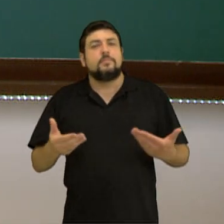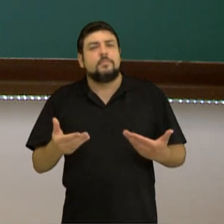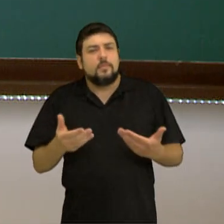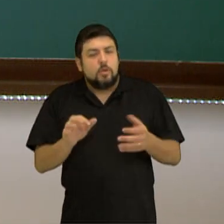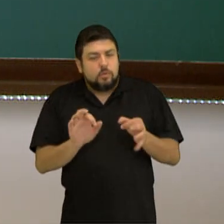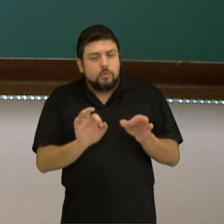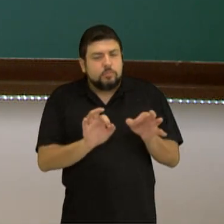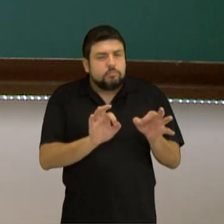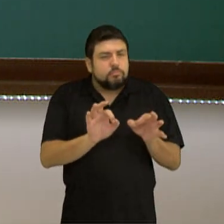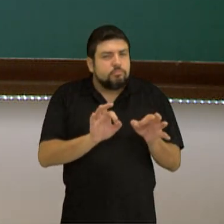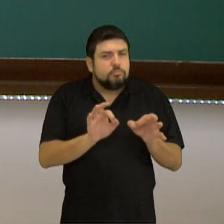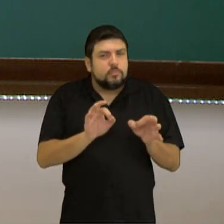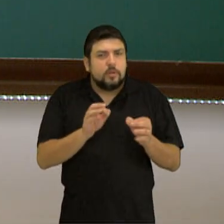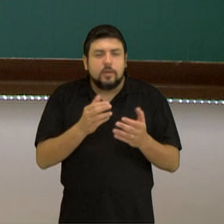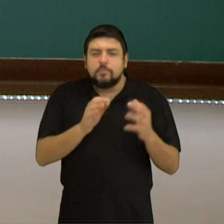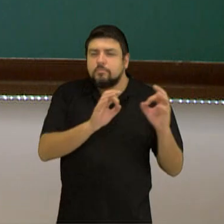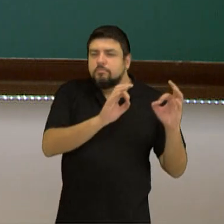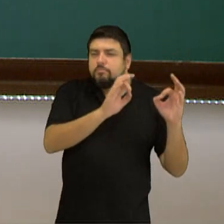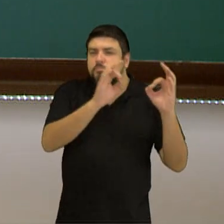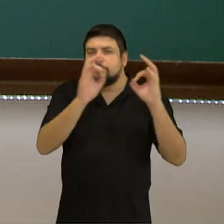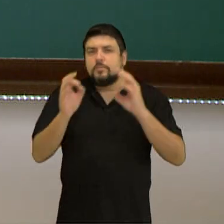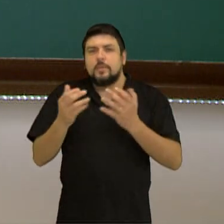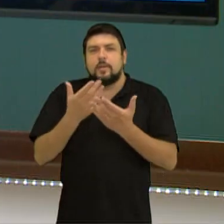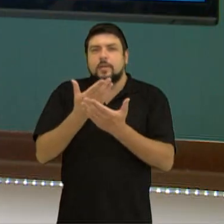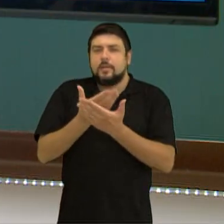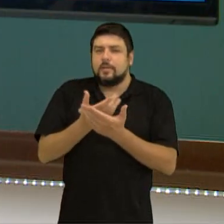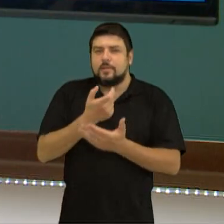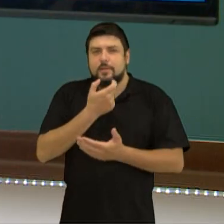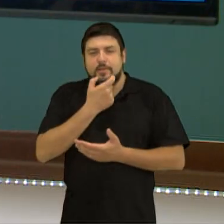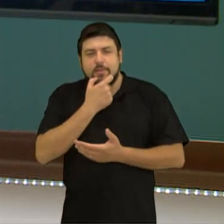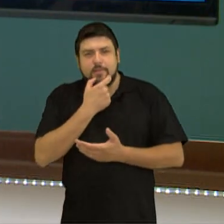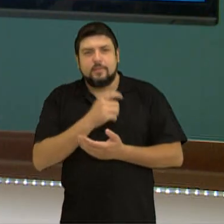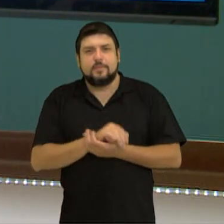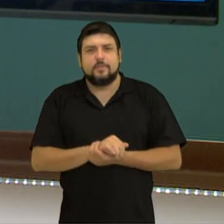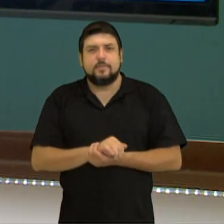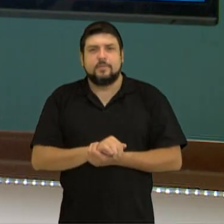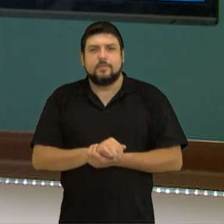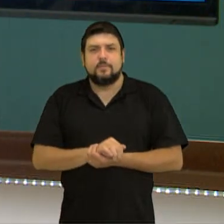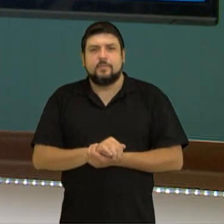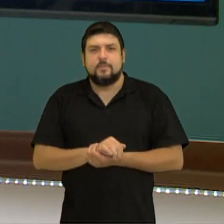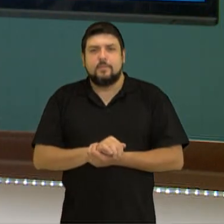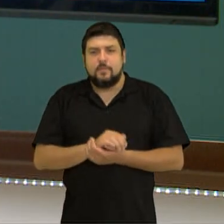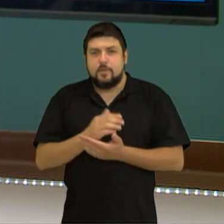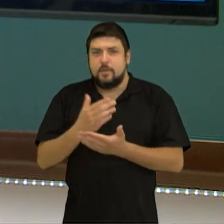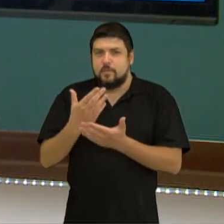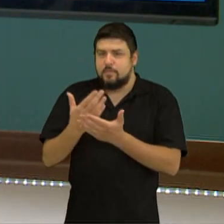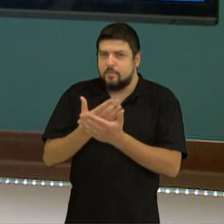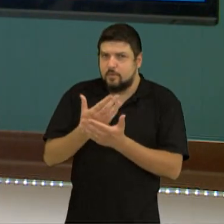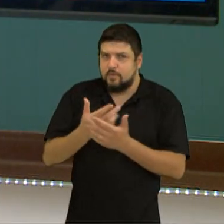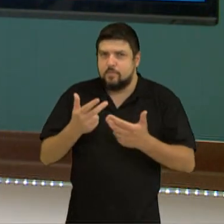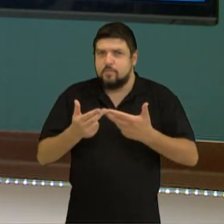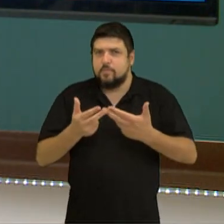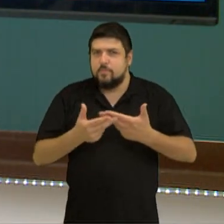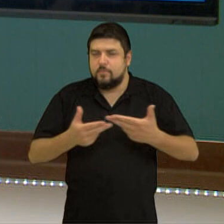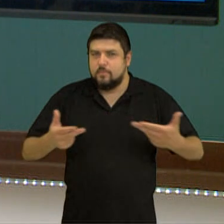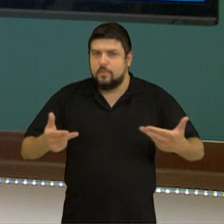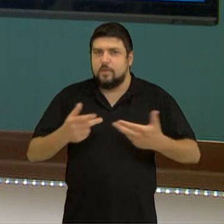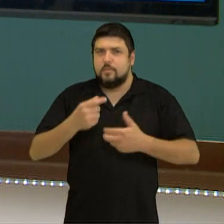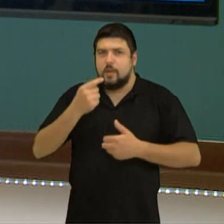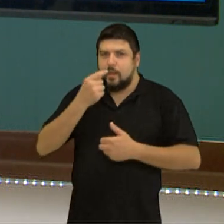para mais uma aula de inglês, hein? Portanto, se organizem aí onde quer que estejam, deixa tudo bem organizado, no local